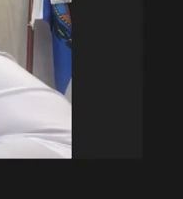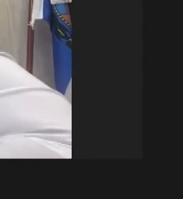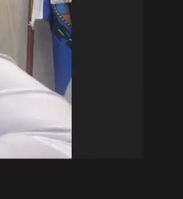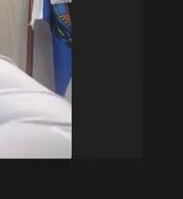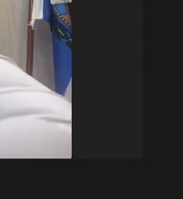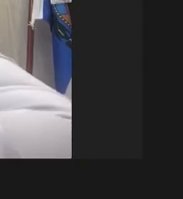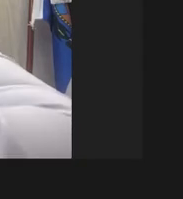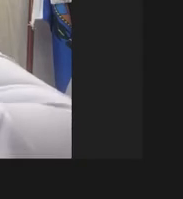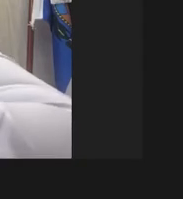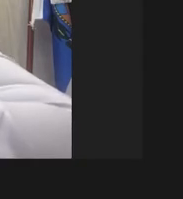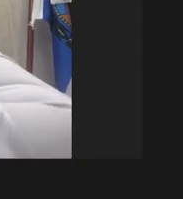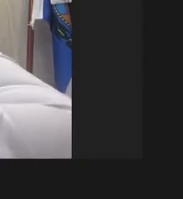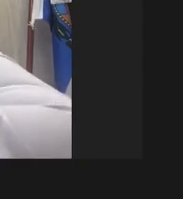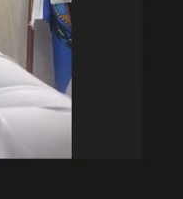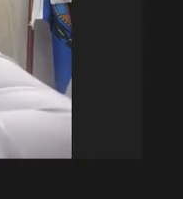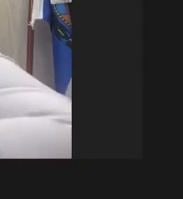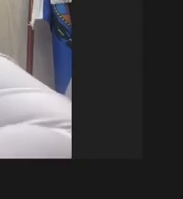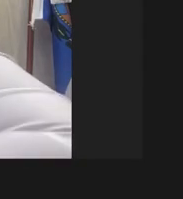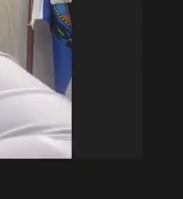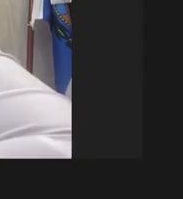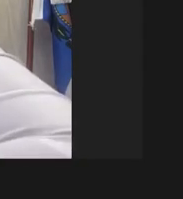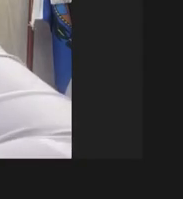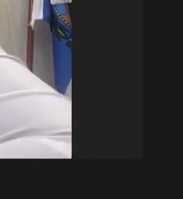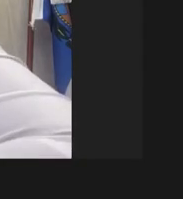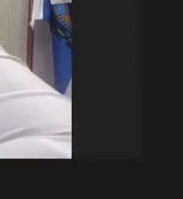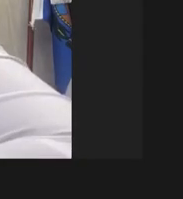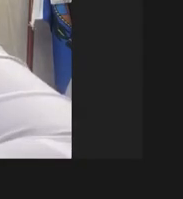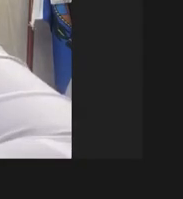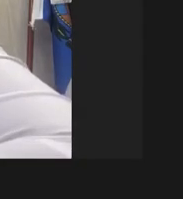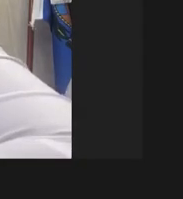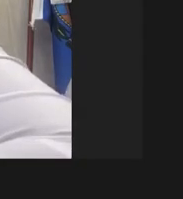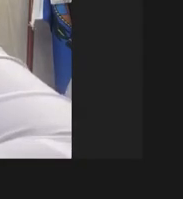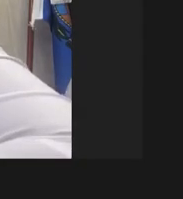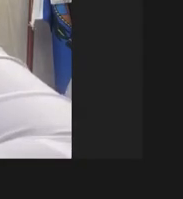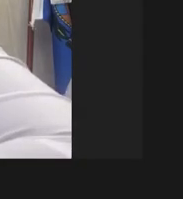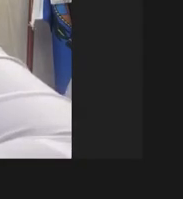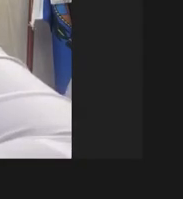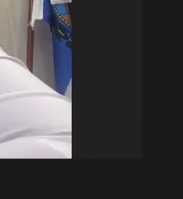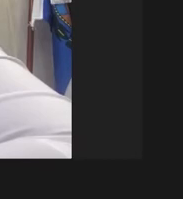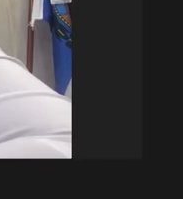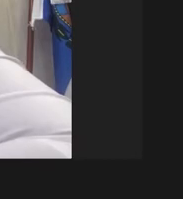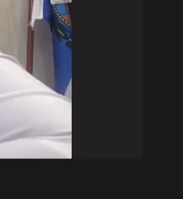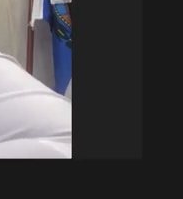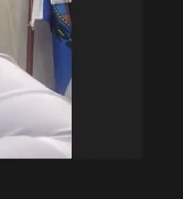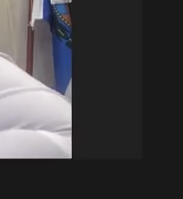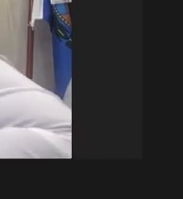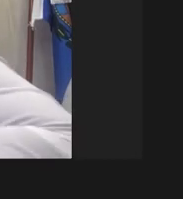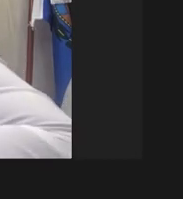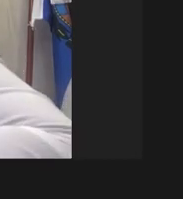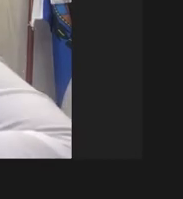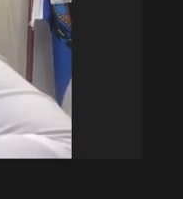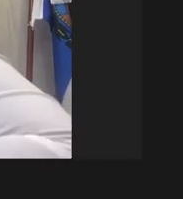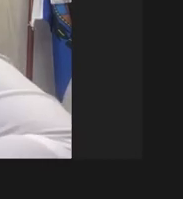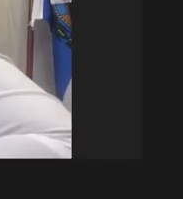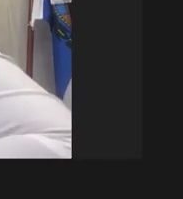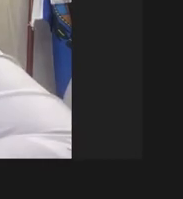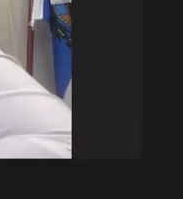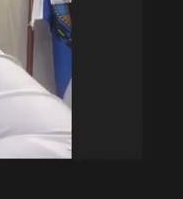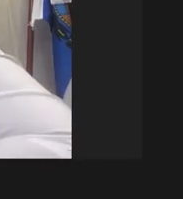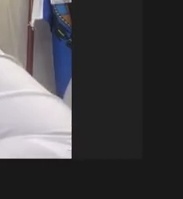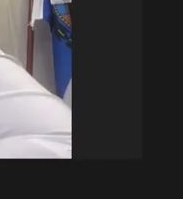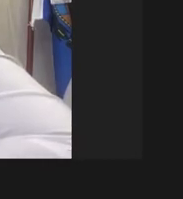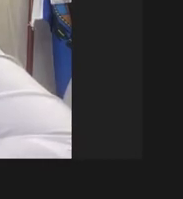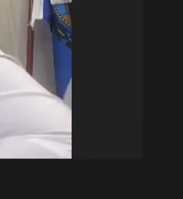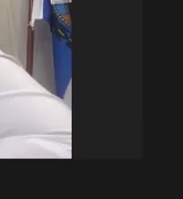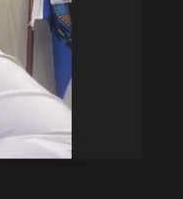voz de prisão na sessão. Ações que a gente nunca gostaria de tomar, mas que deixa claro